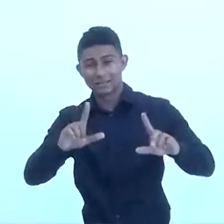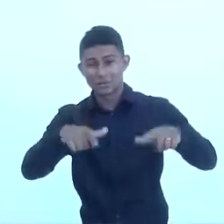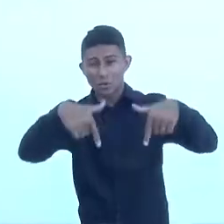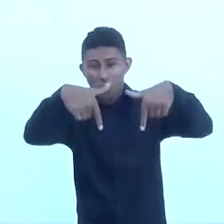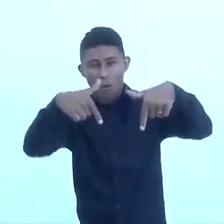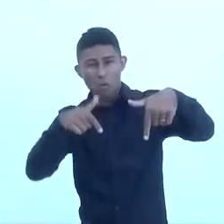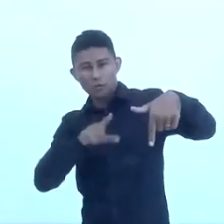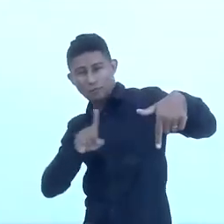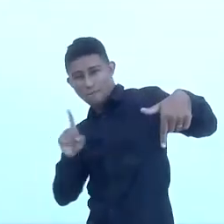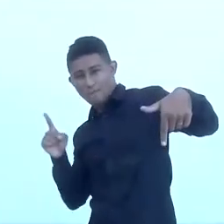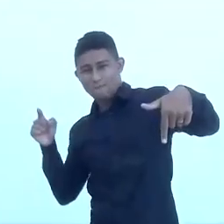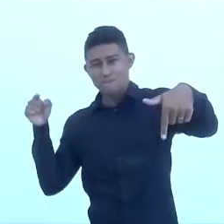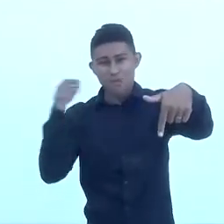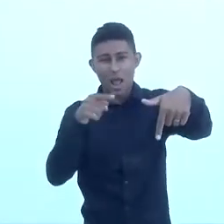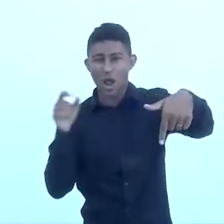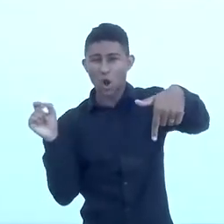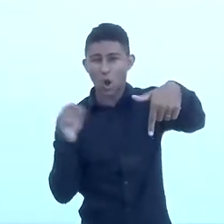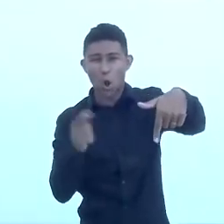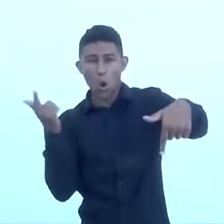pá, vai no ângulo.